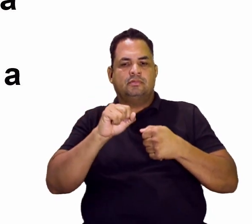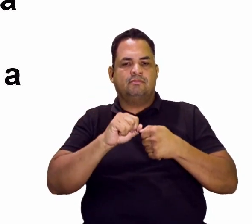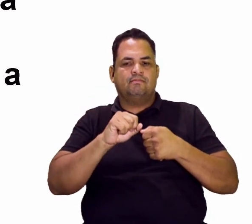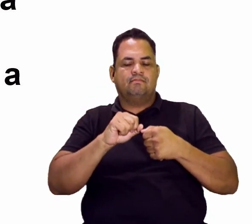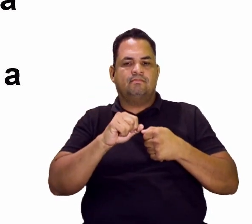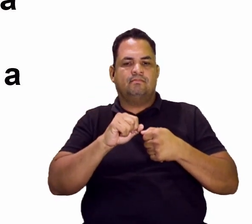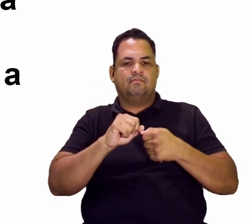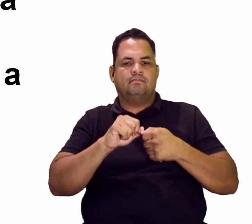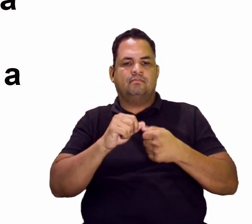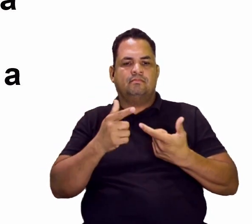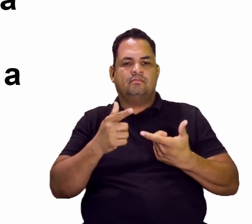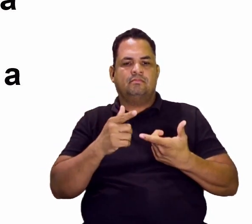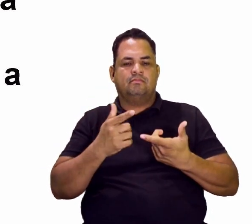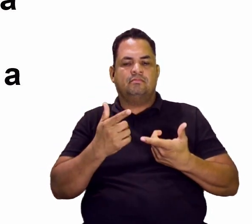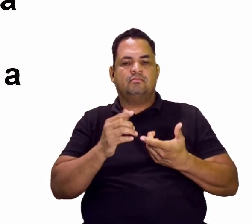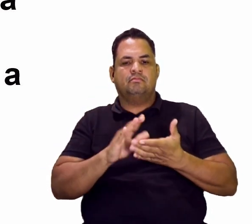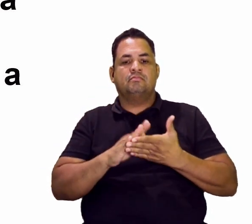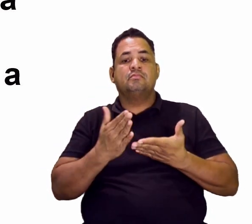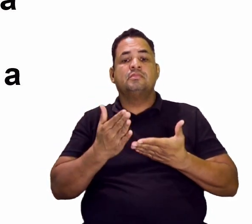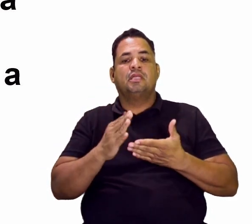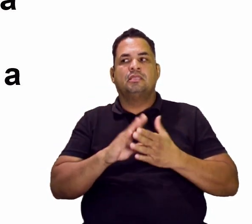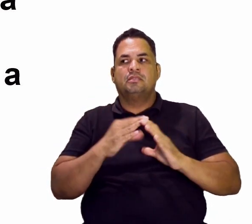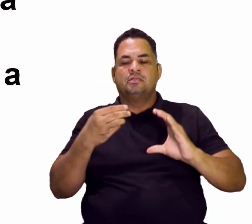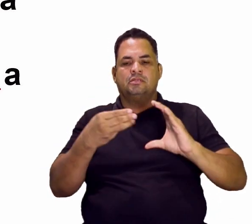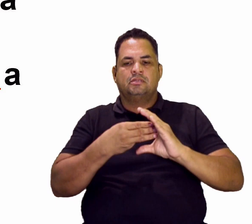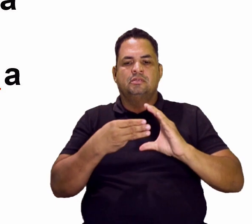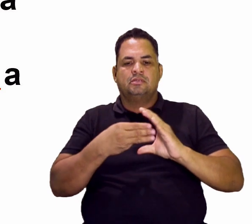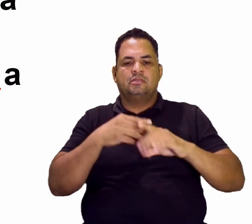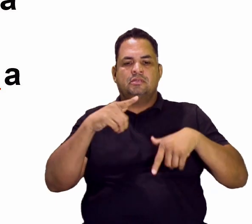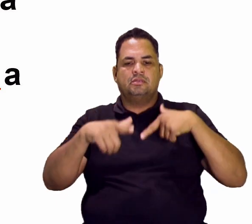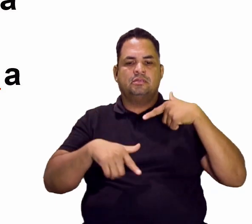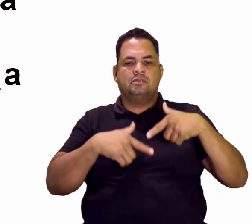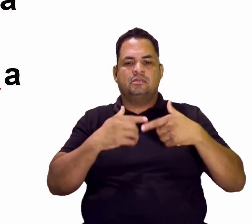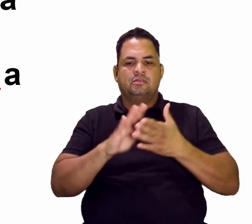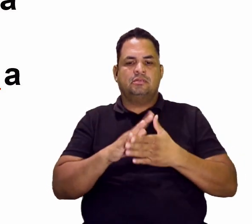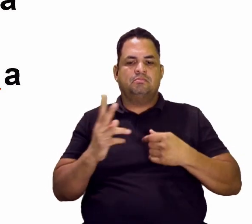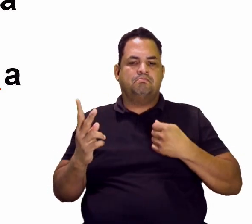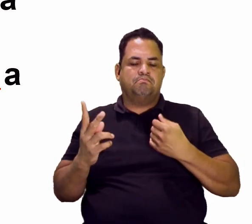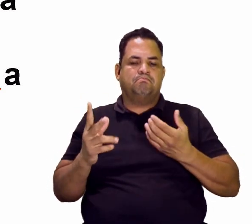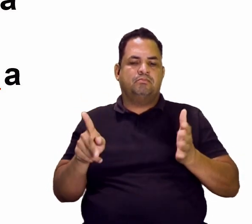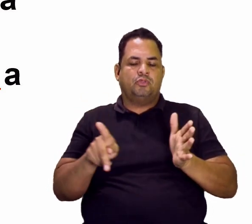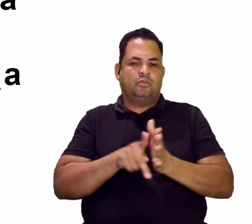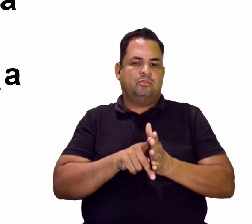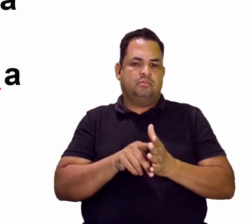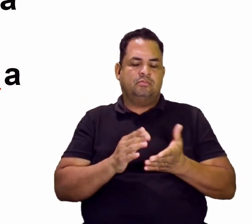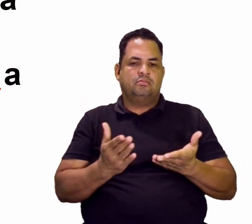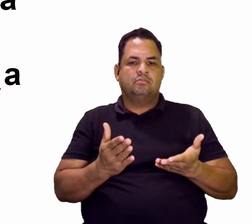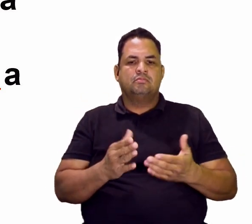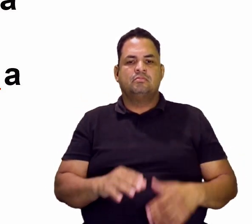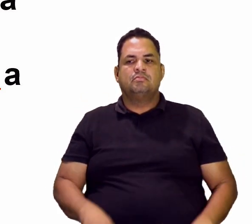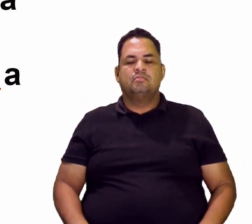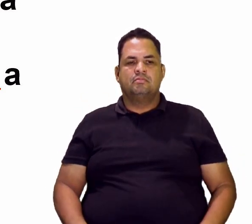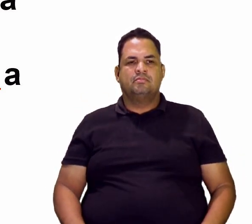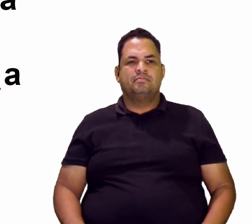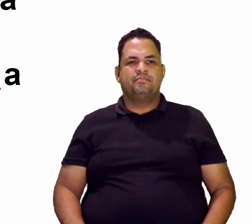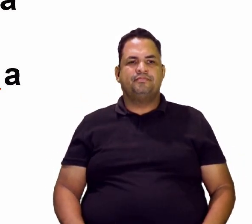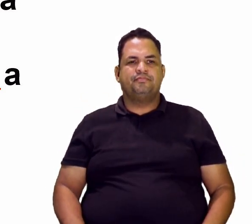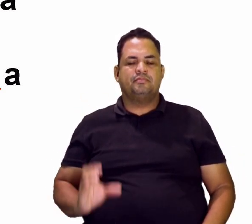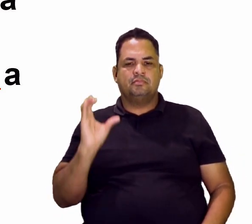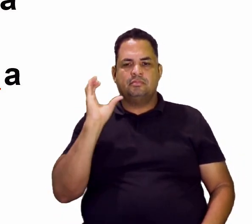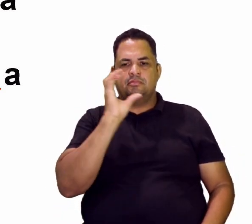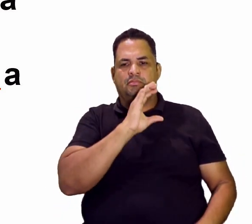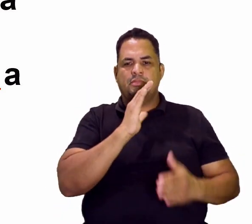eles consigam fazer com que a célula trabalhe a seu favor. Por isso que a gente chama, aqui para mim,